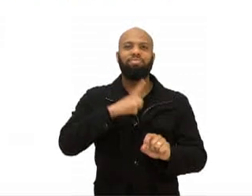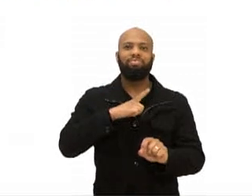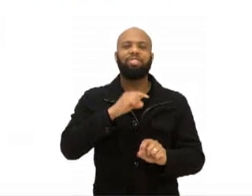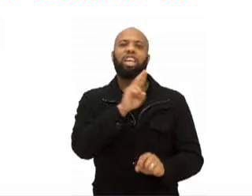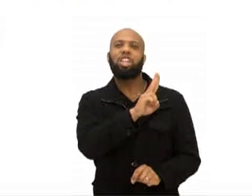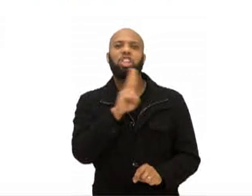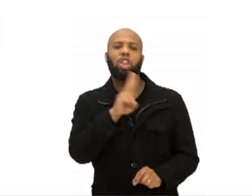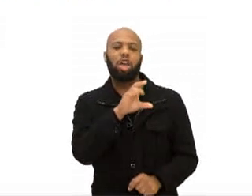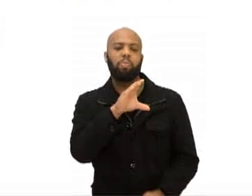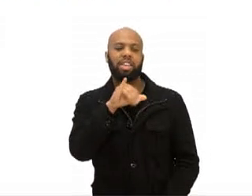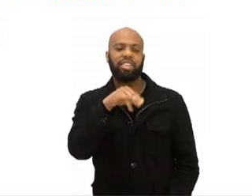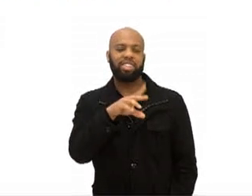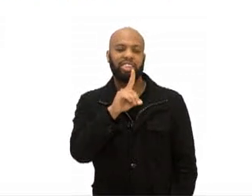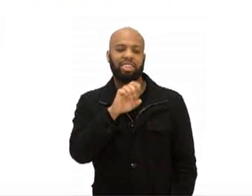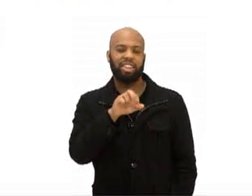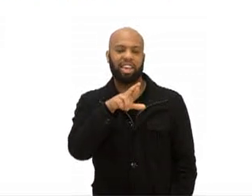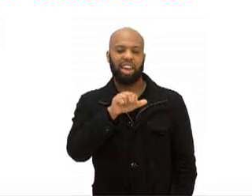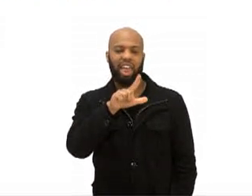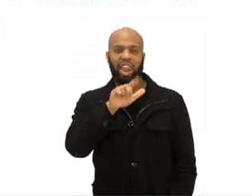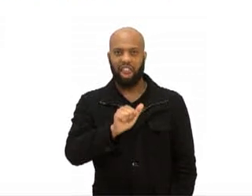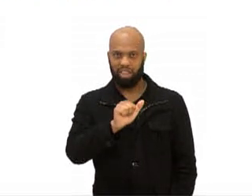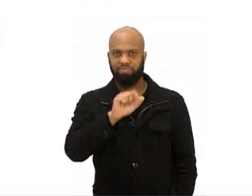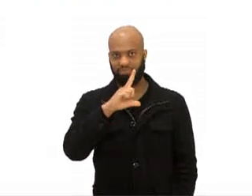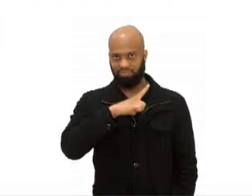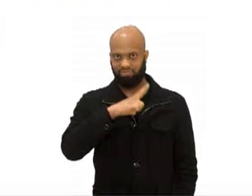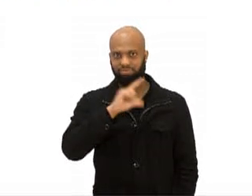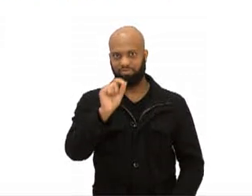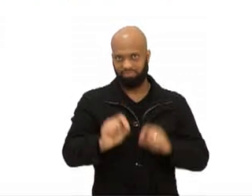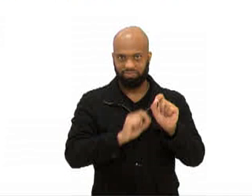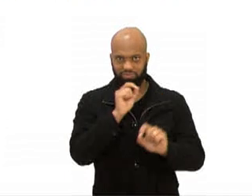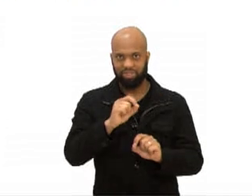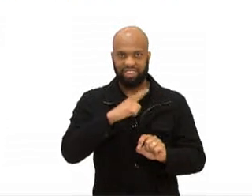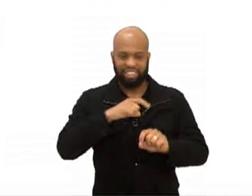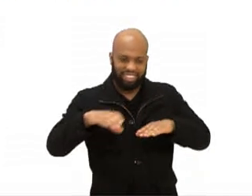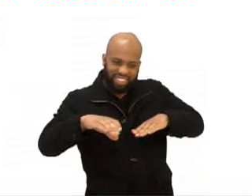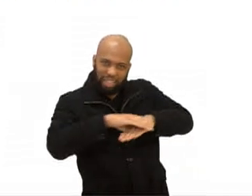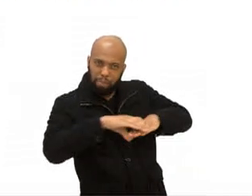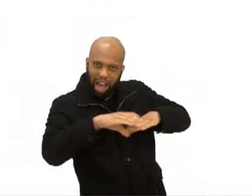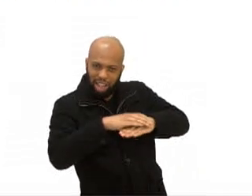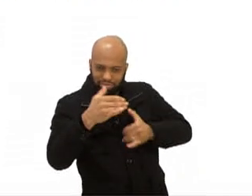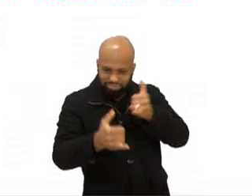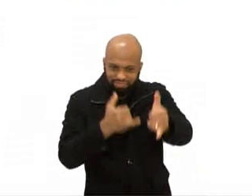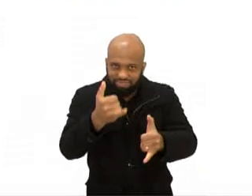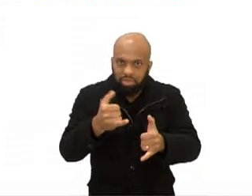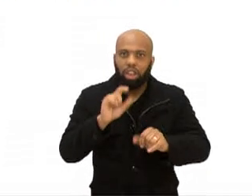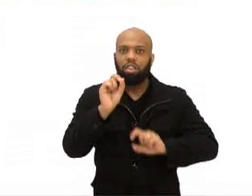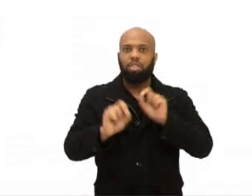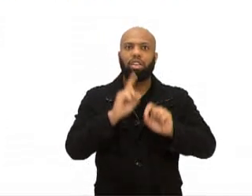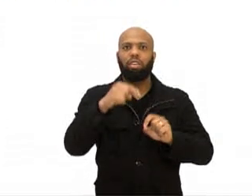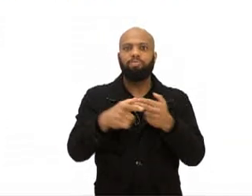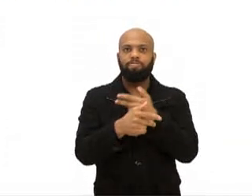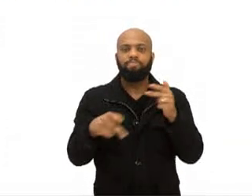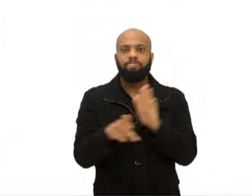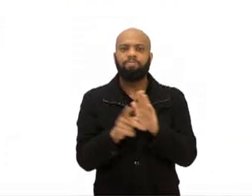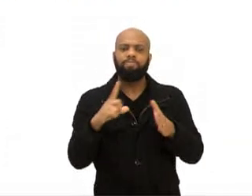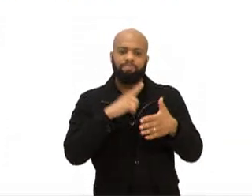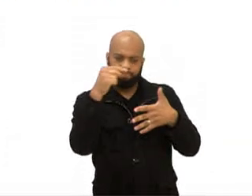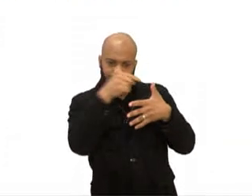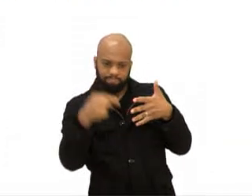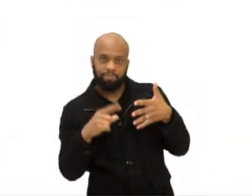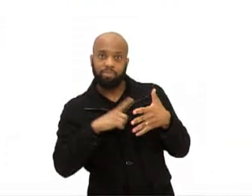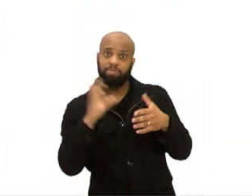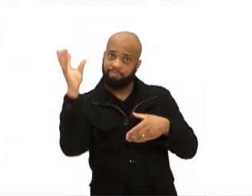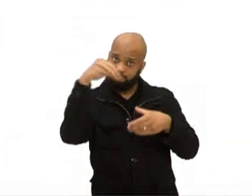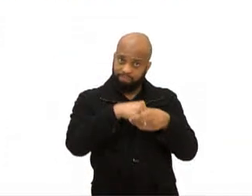escolha da próxima princesa, posses e poderes, no caso ali de Cinderela, a beleza, né? São elementos que fazem parte